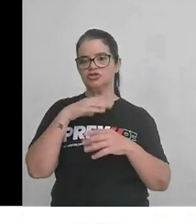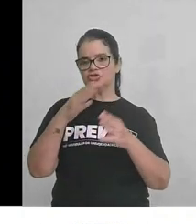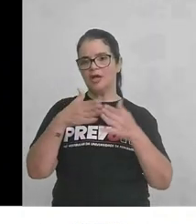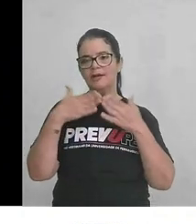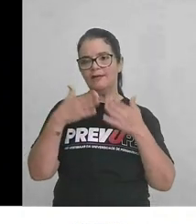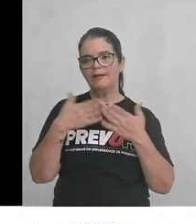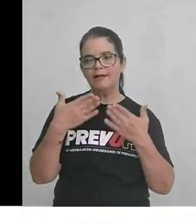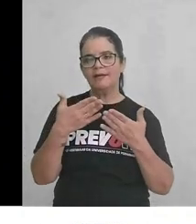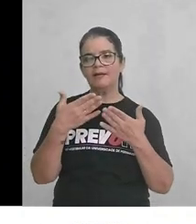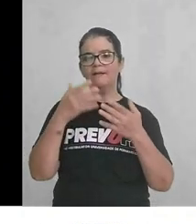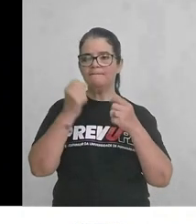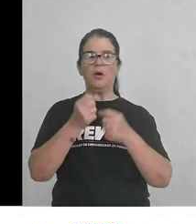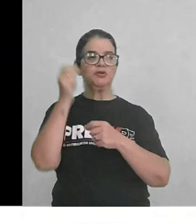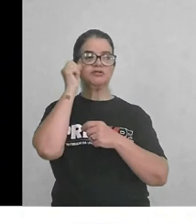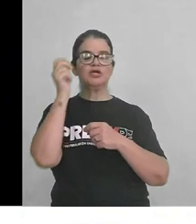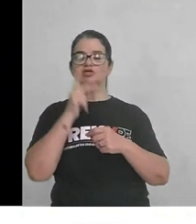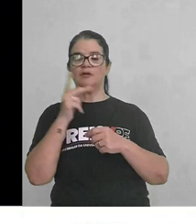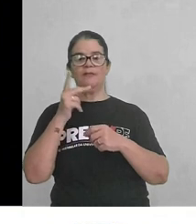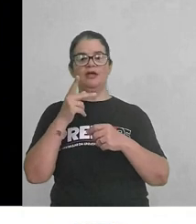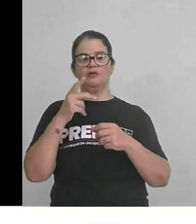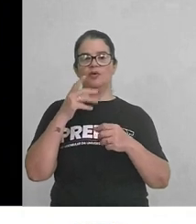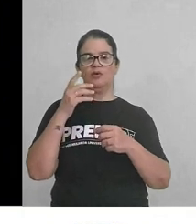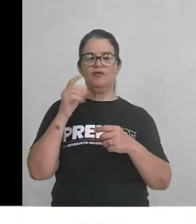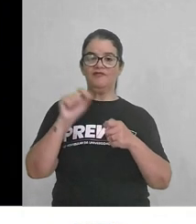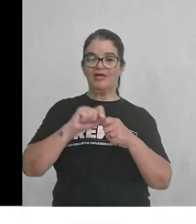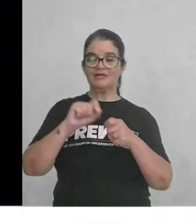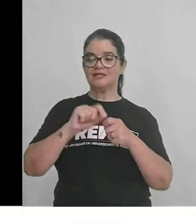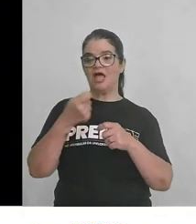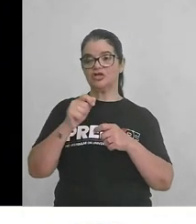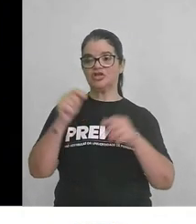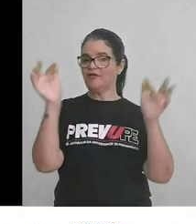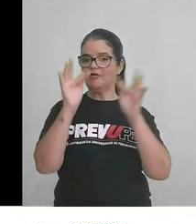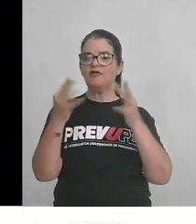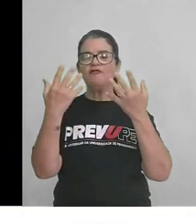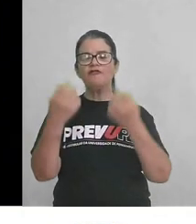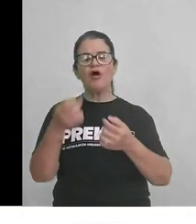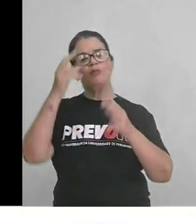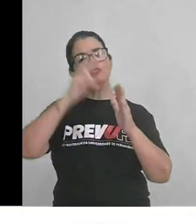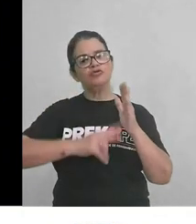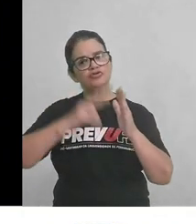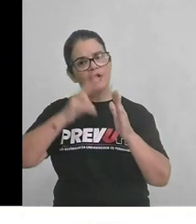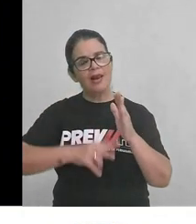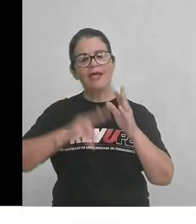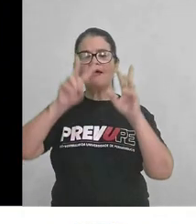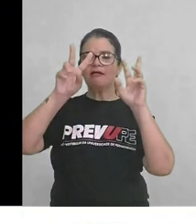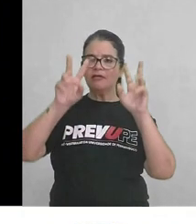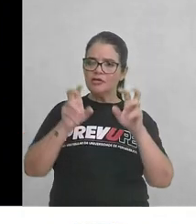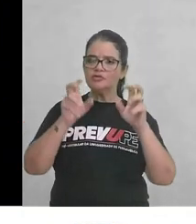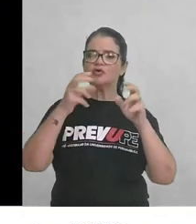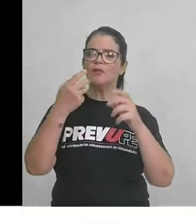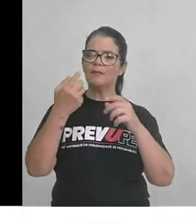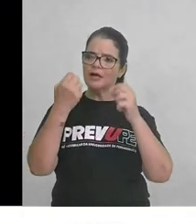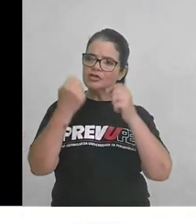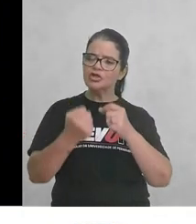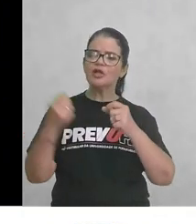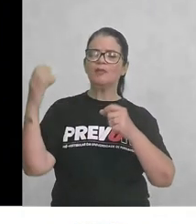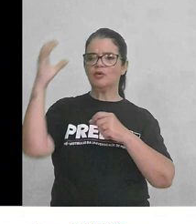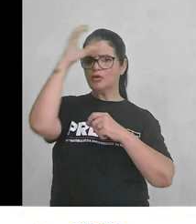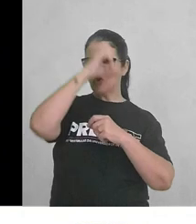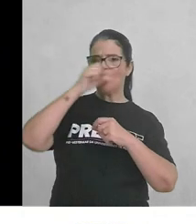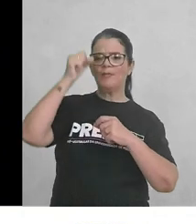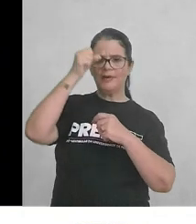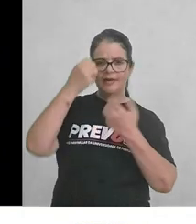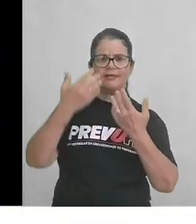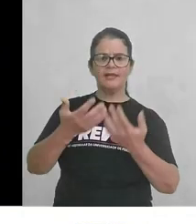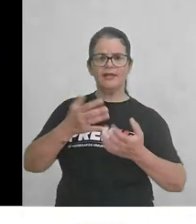ler isso para poder a gente compreender. Aí, aqui, Mafalda vai fazer